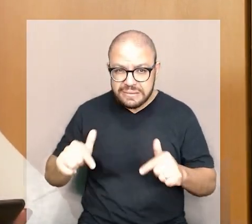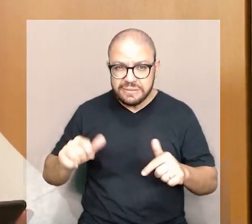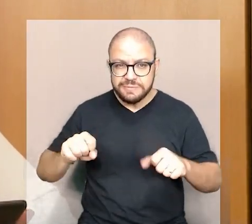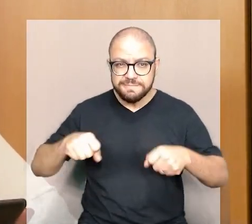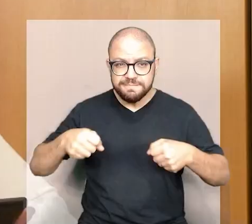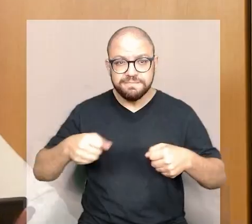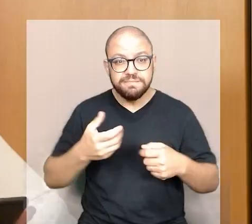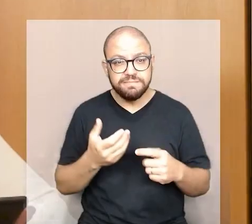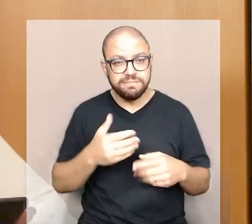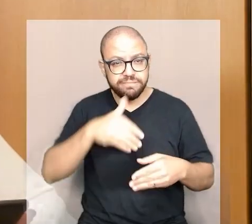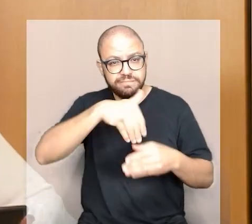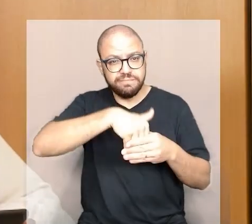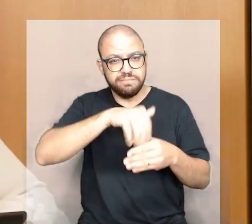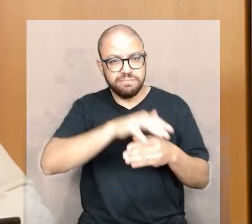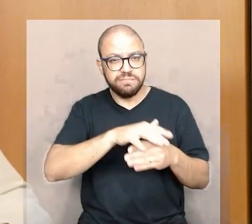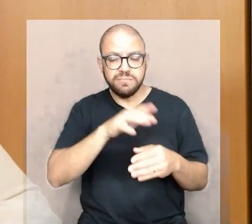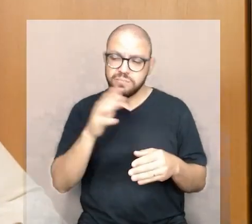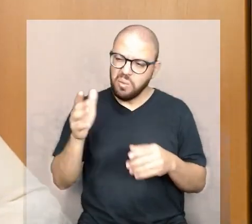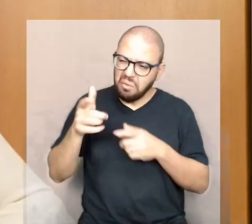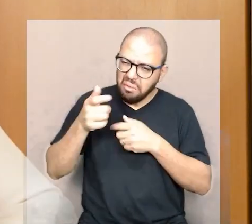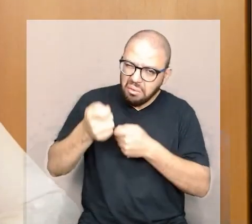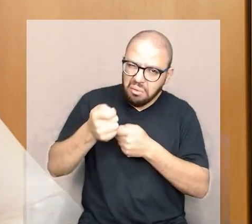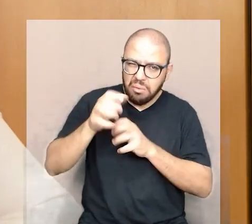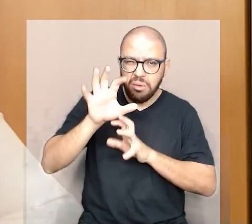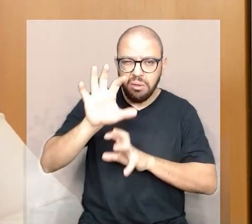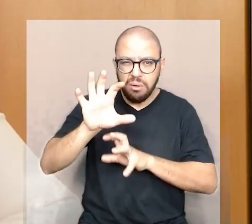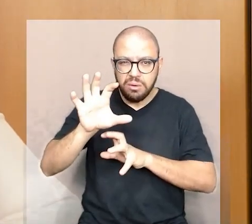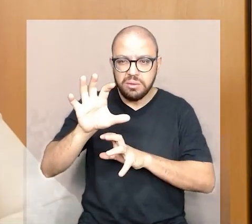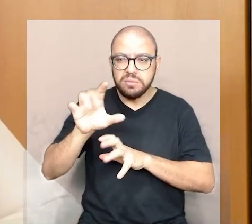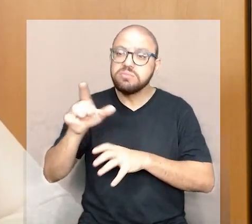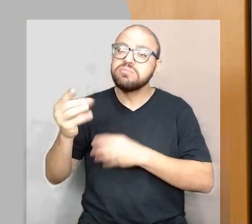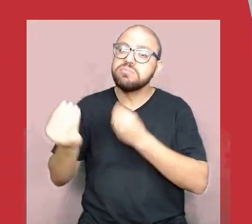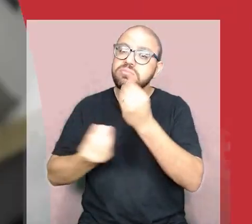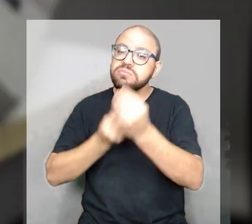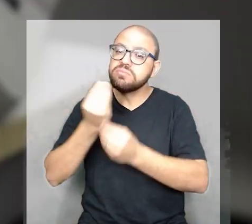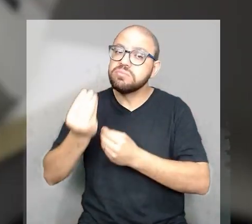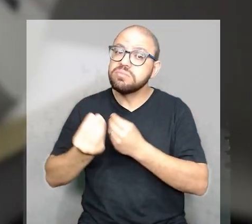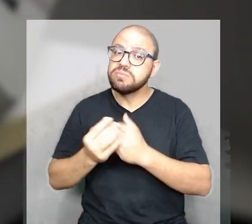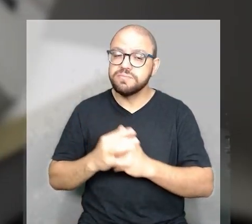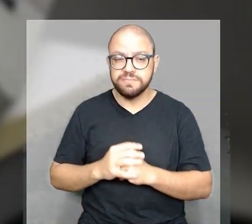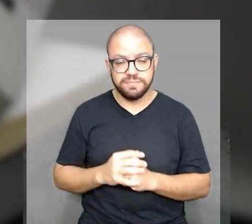atuação no combate ao assédio eleitoral. Que balanço o senhor faz desse enfrentamento?